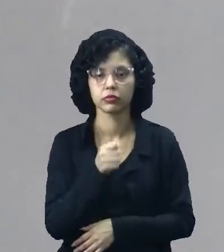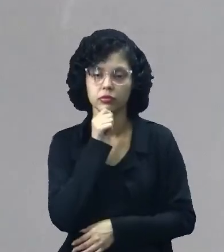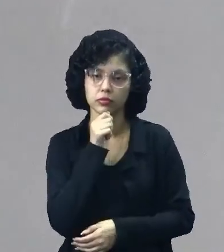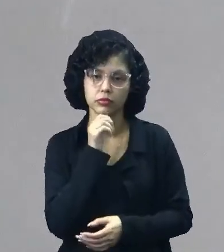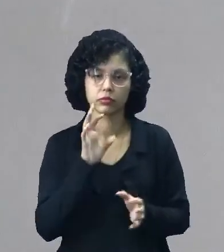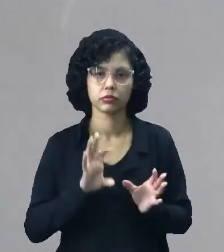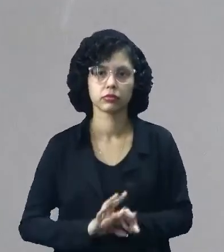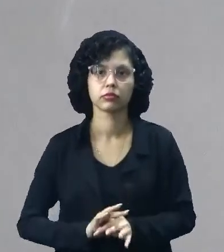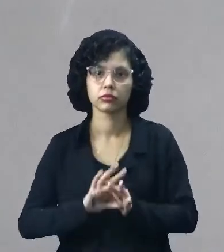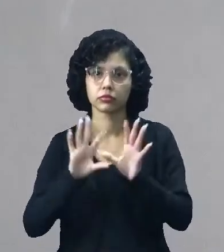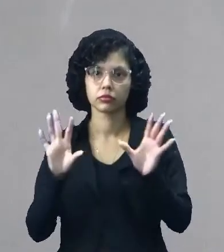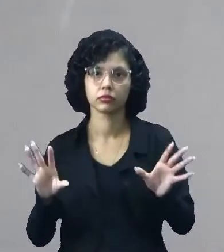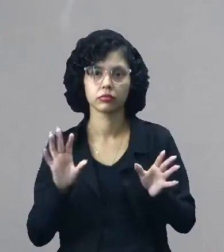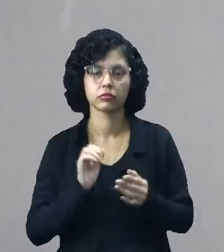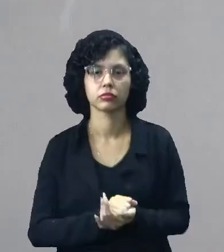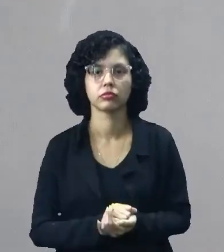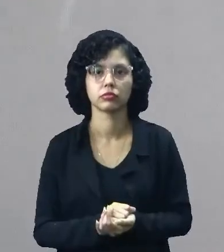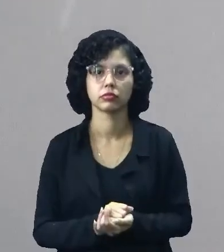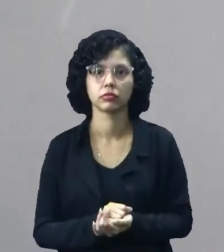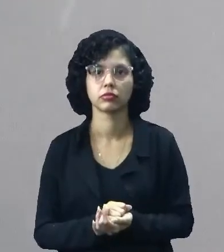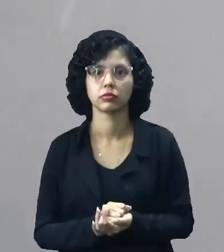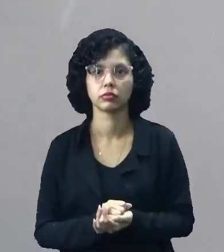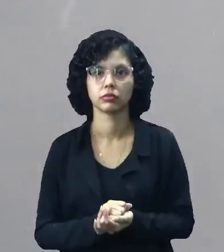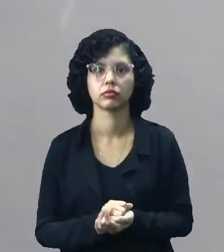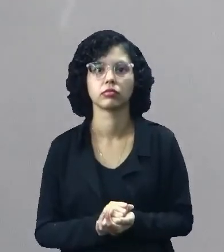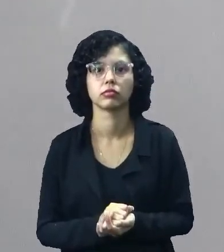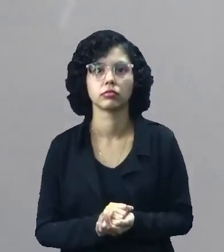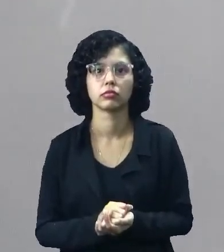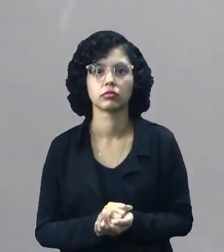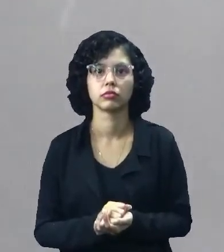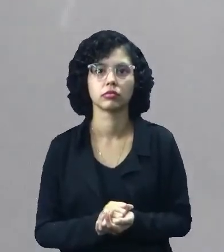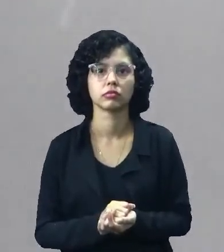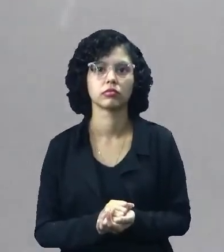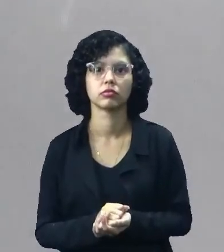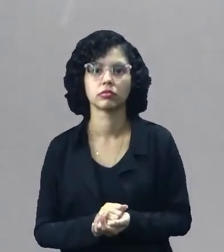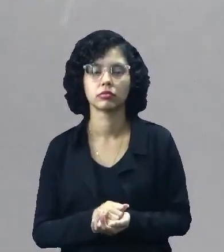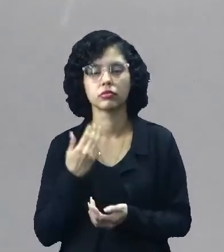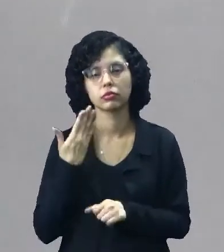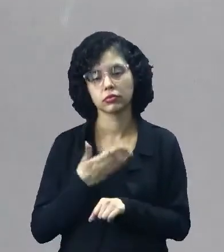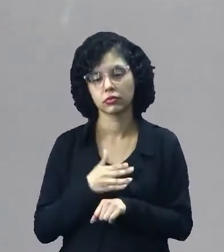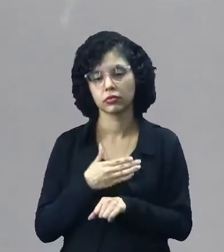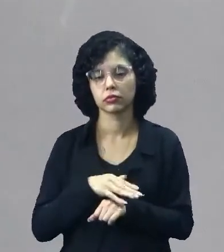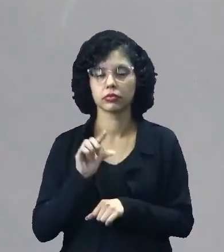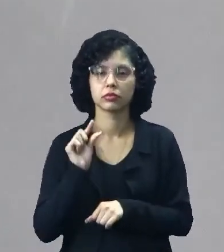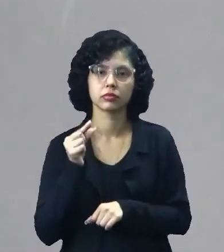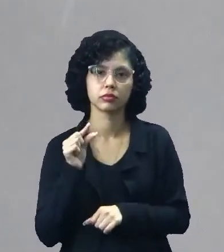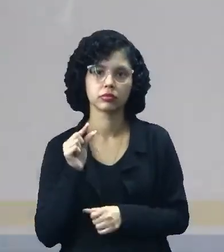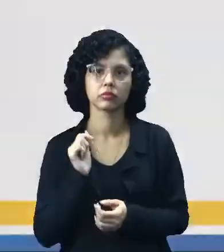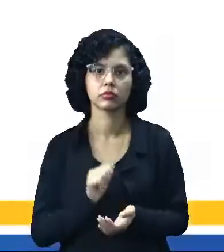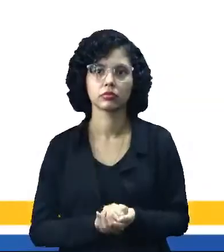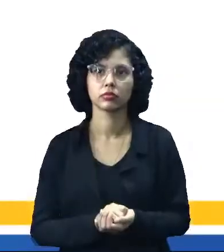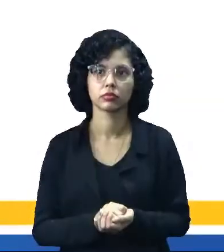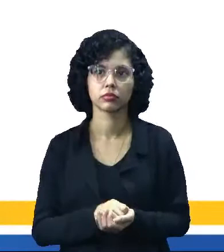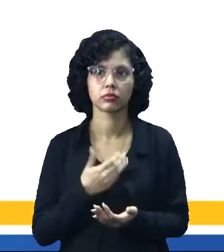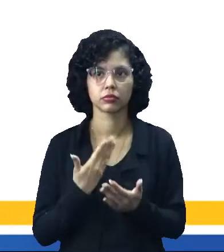preza pela liberdade individual. Então, vamos exercitar um pouco do que nós aprendemos na aula de